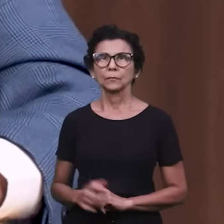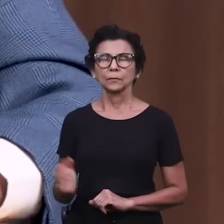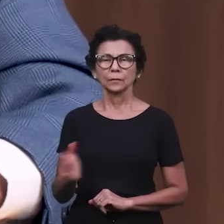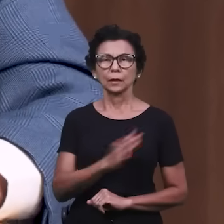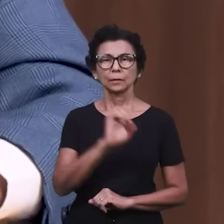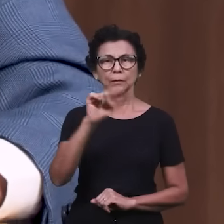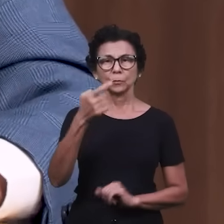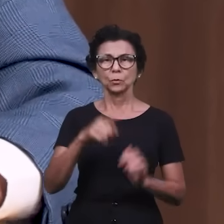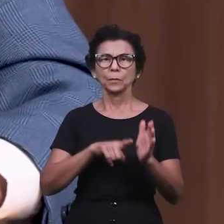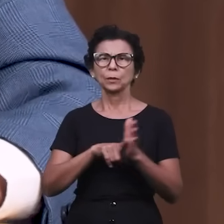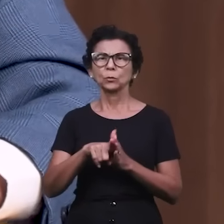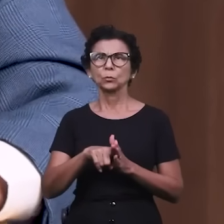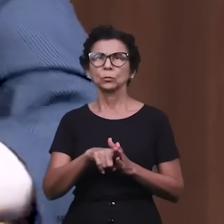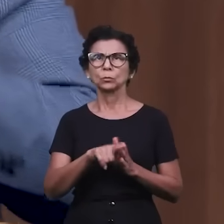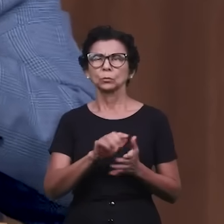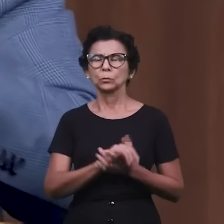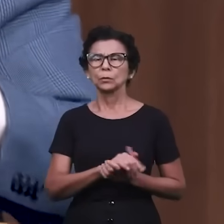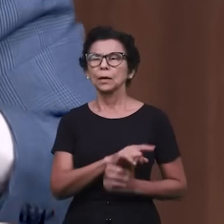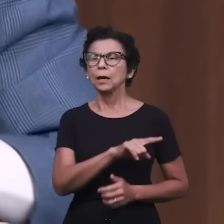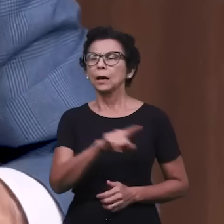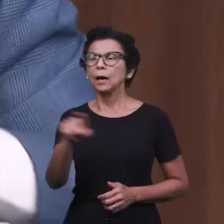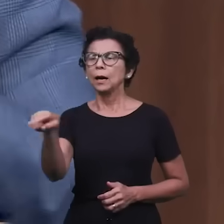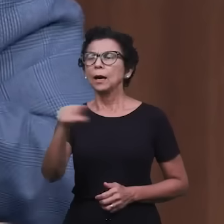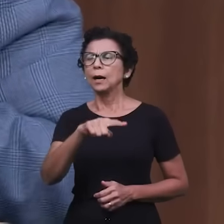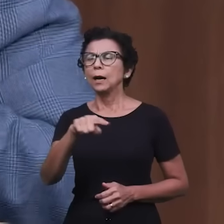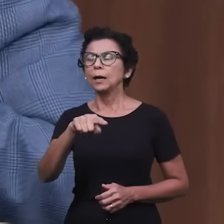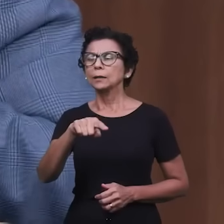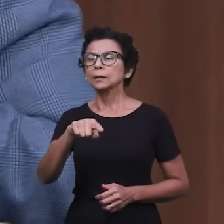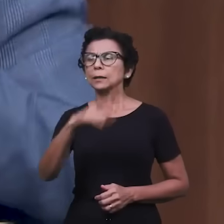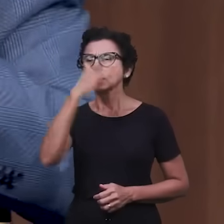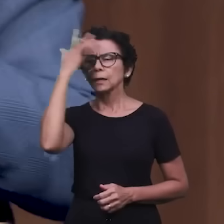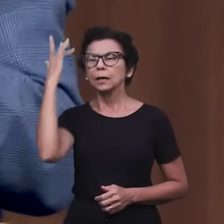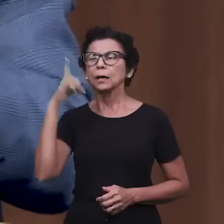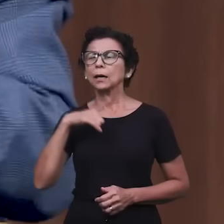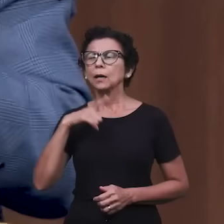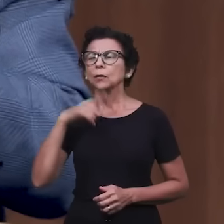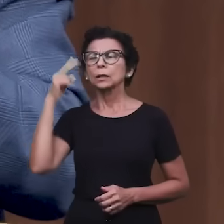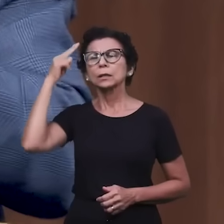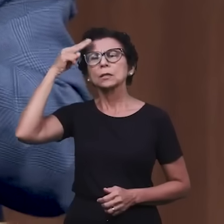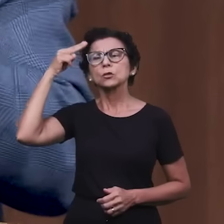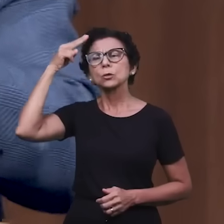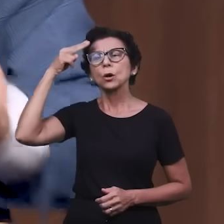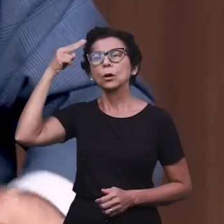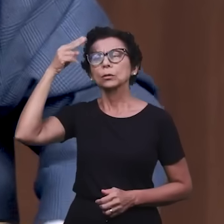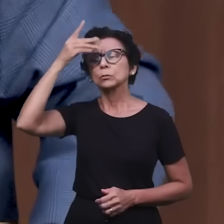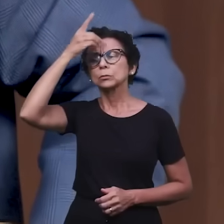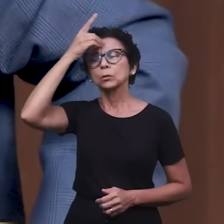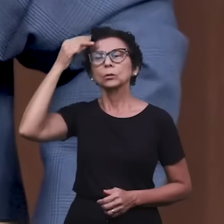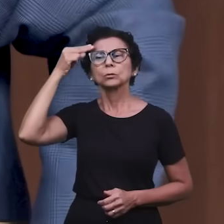sonho? Eu começava, presta atenção, eu começava com um sonho.